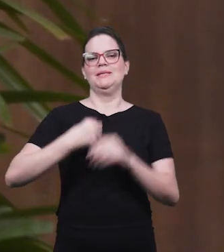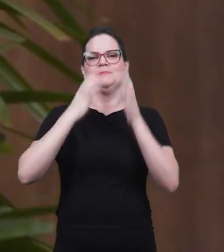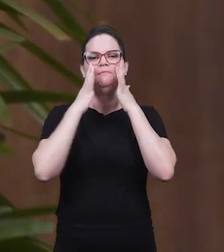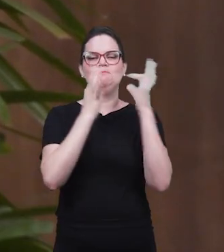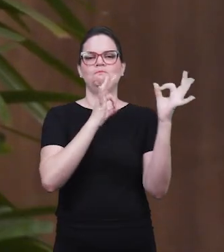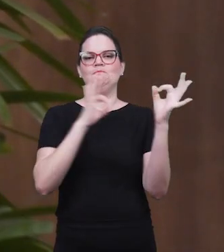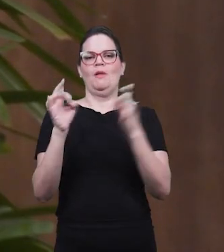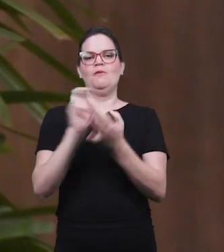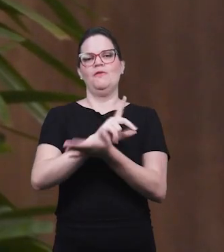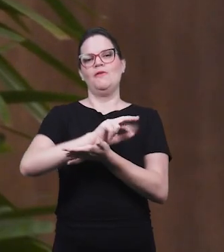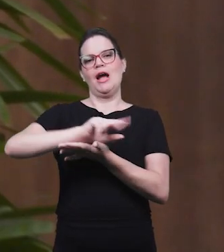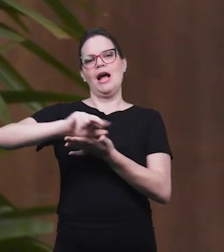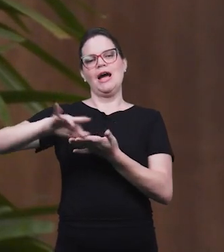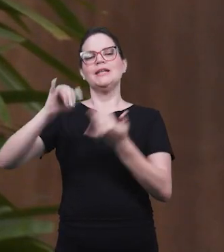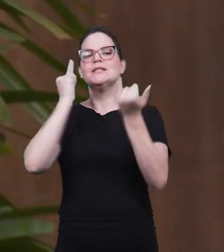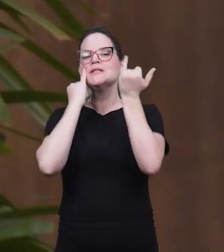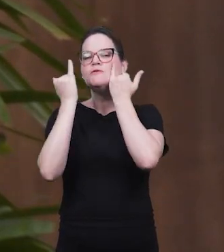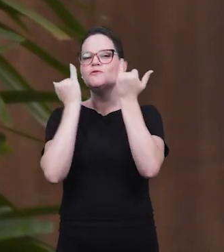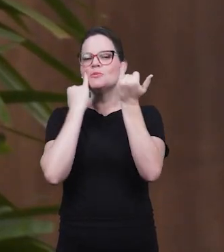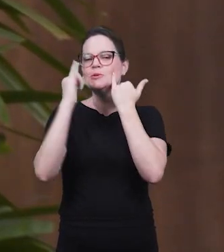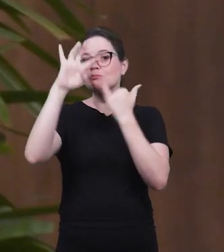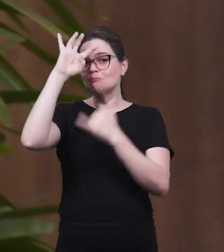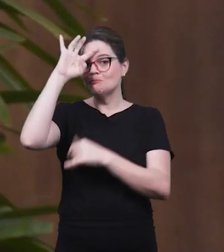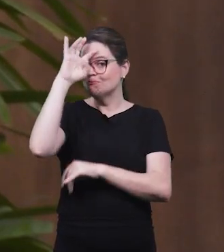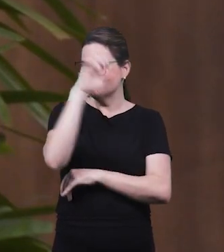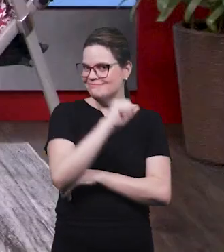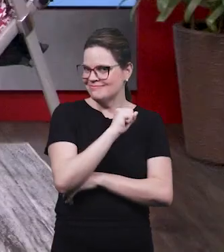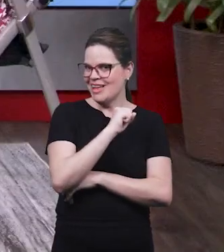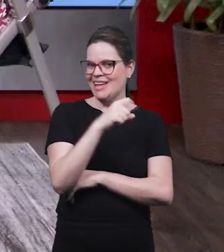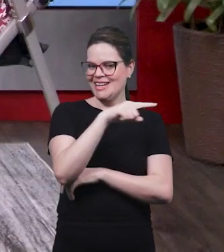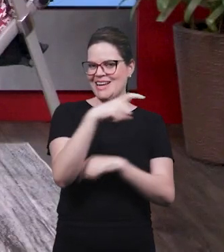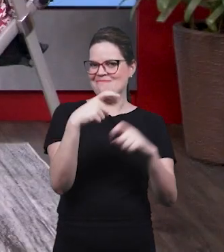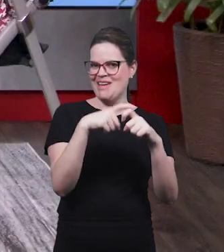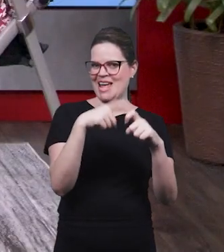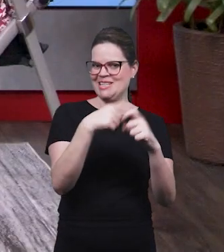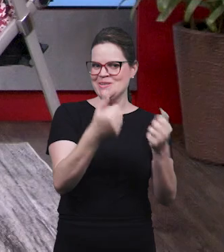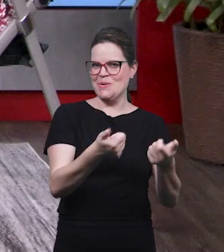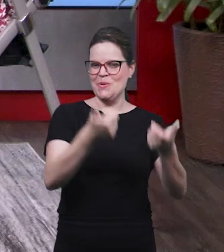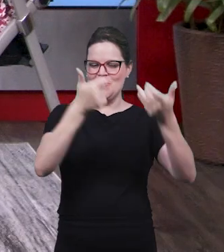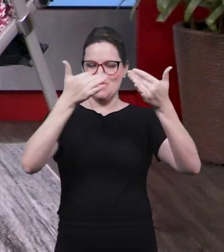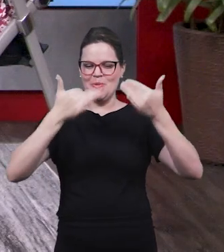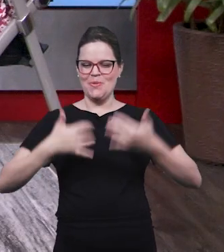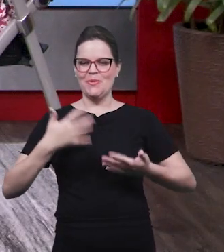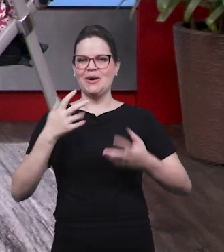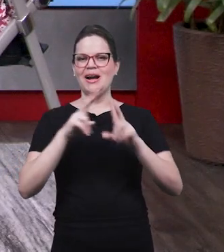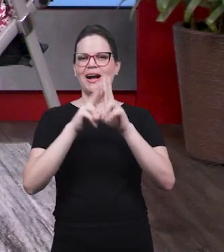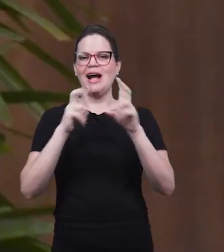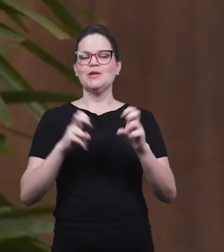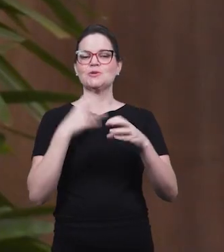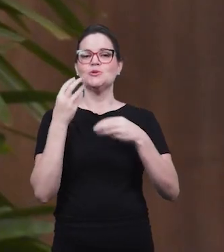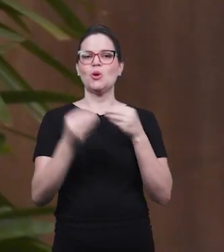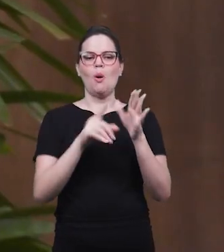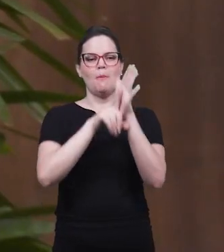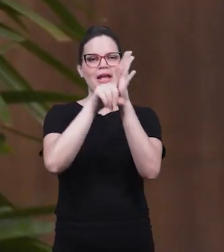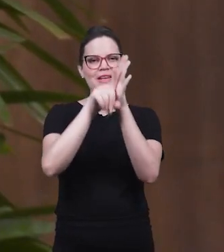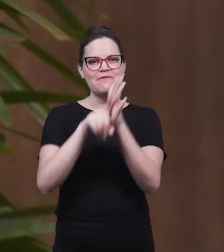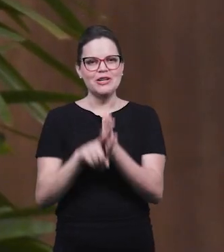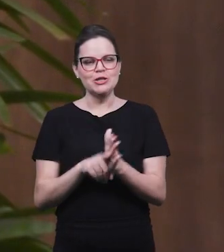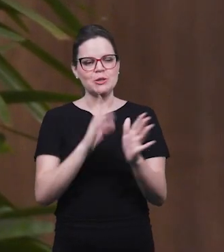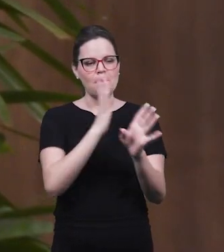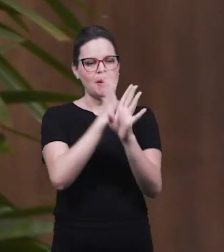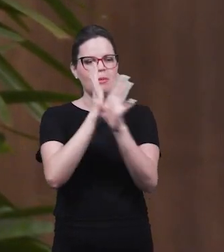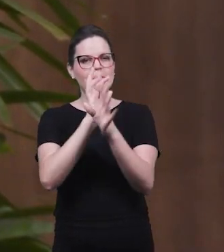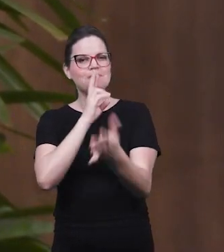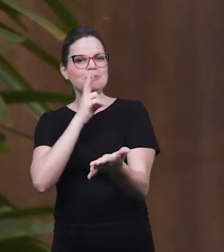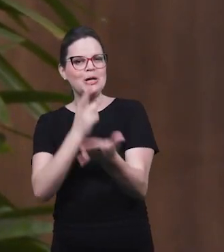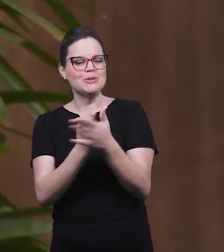dessas valiosas informações que a doutora Flávia nos trouxe sobre o processo de investigação e